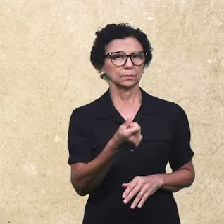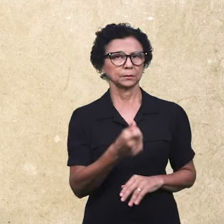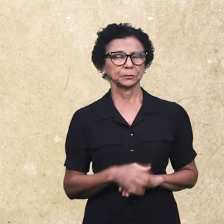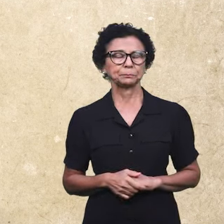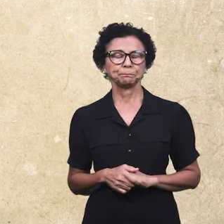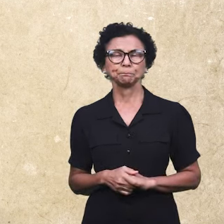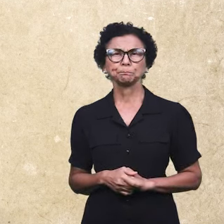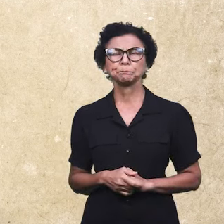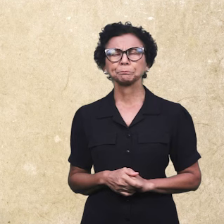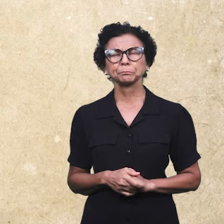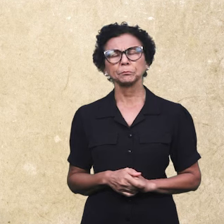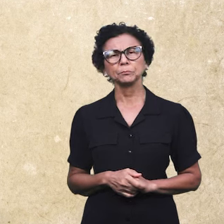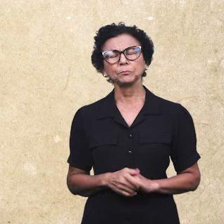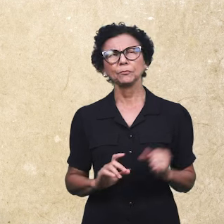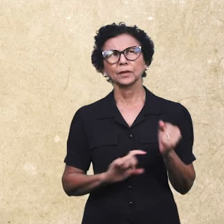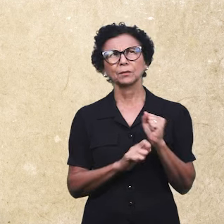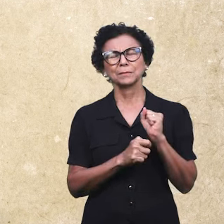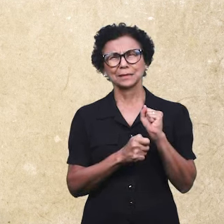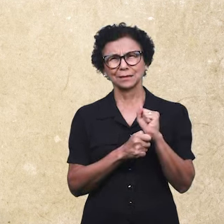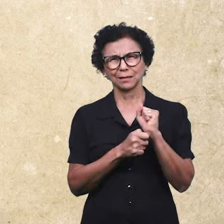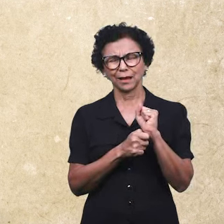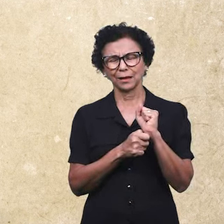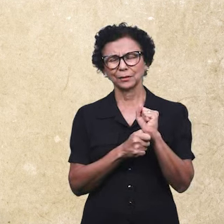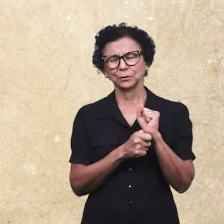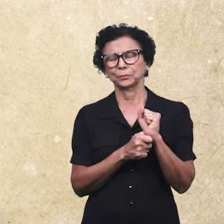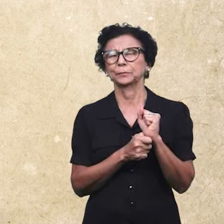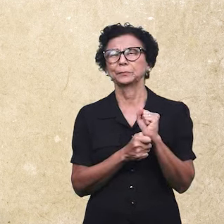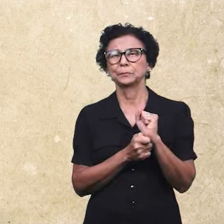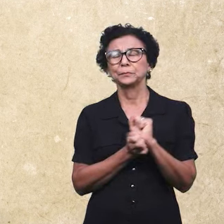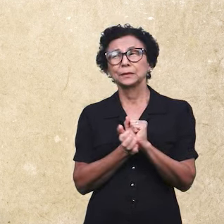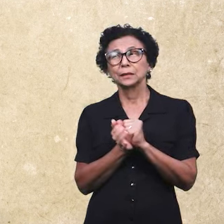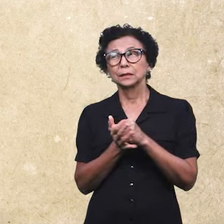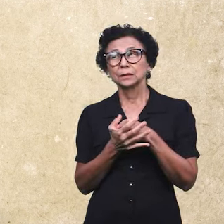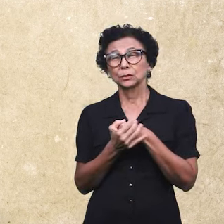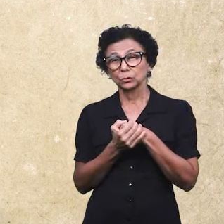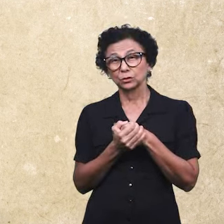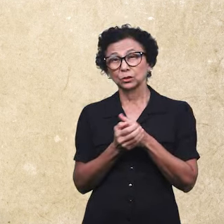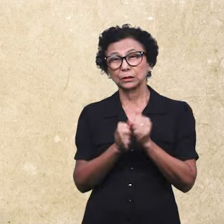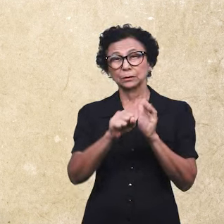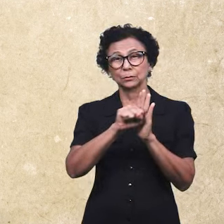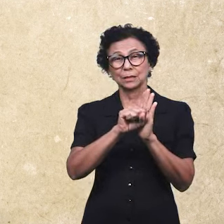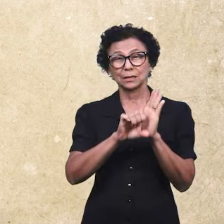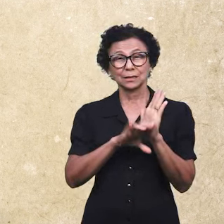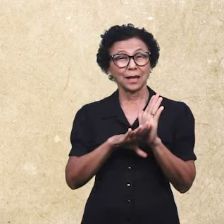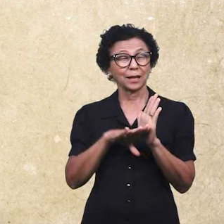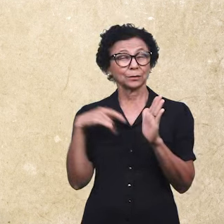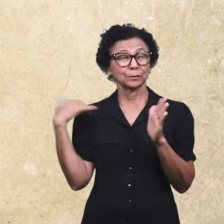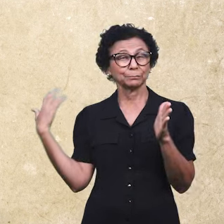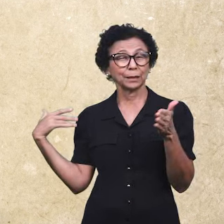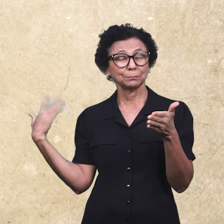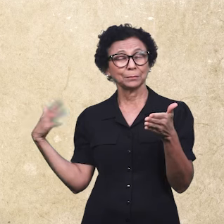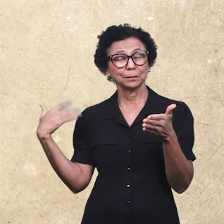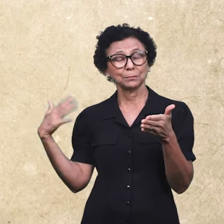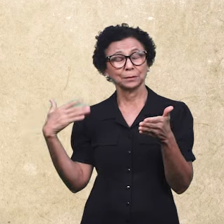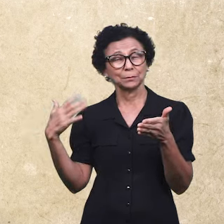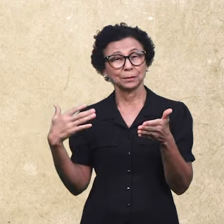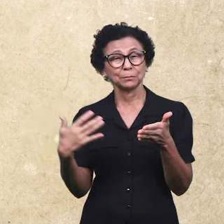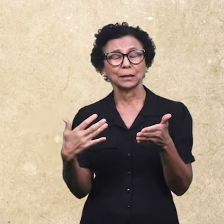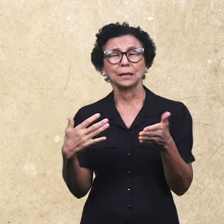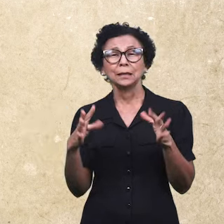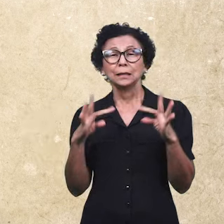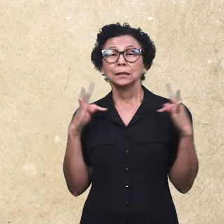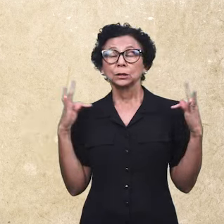O mistério que esteve oculto desde todos os séculos e em todas as gerações e